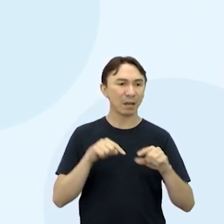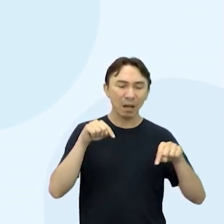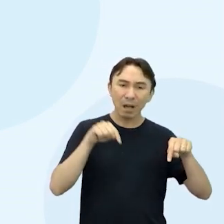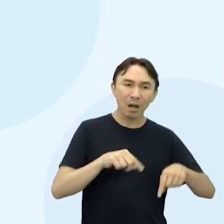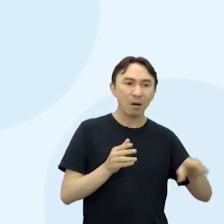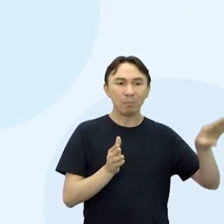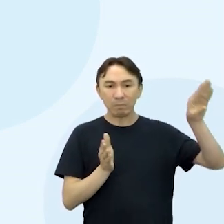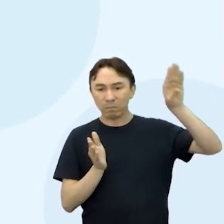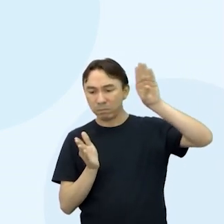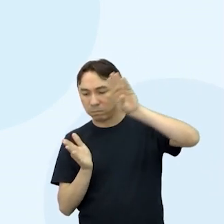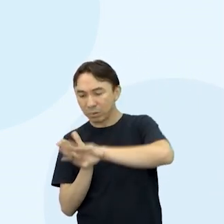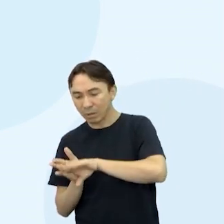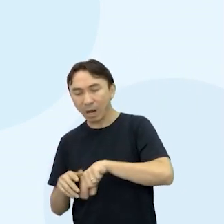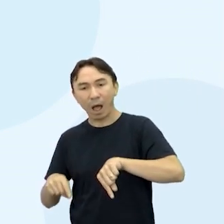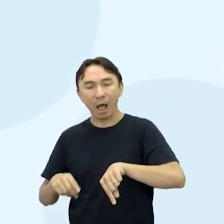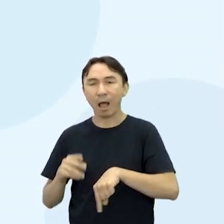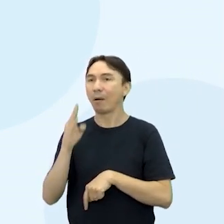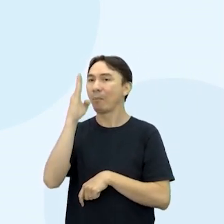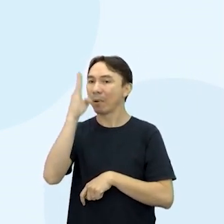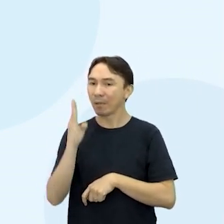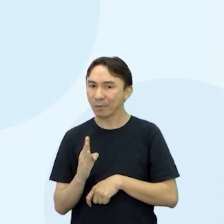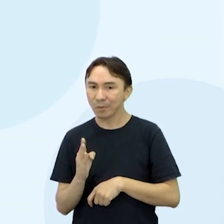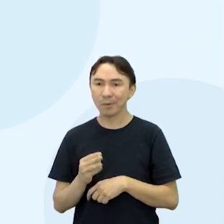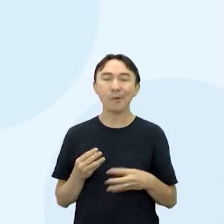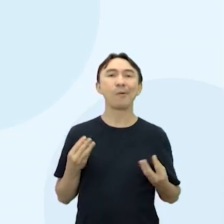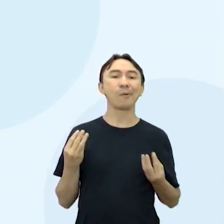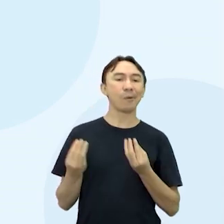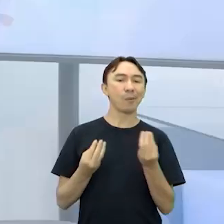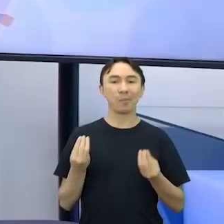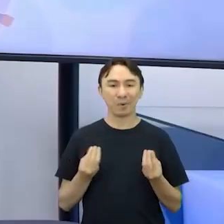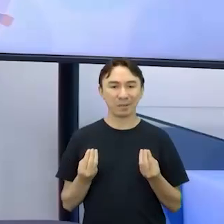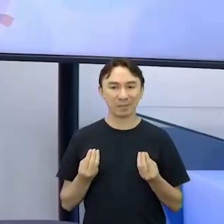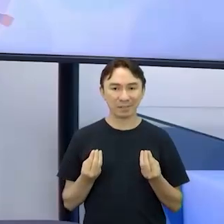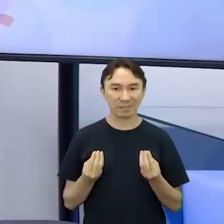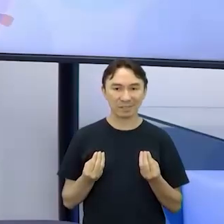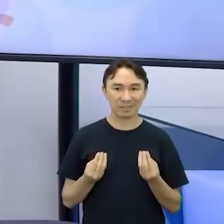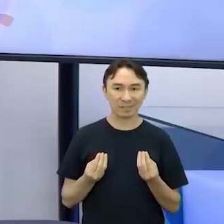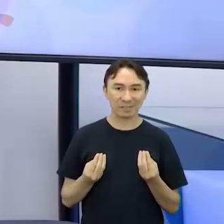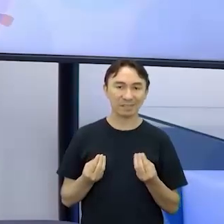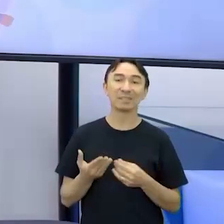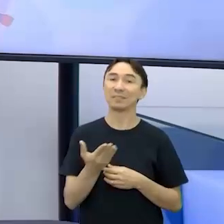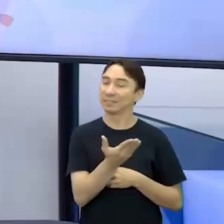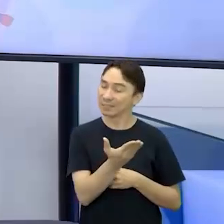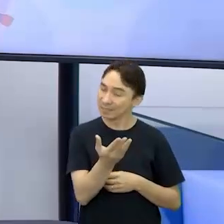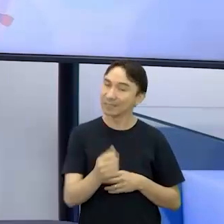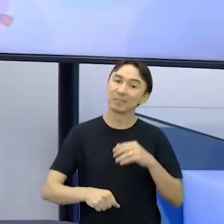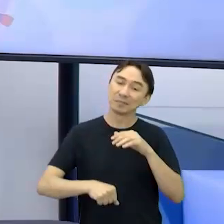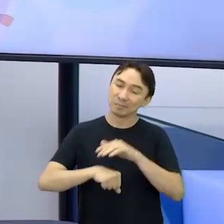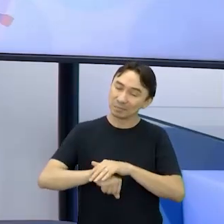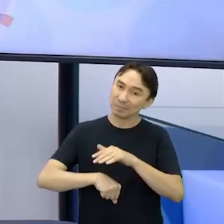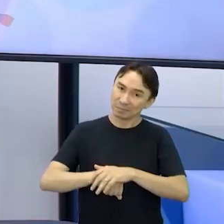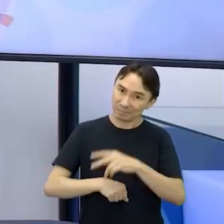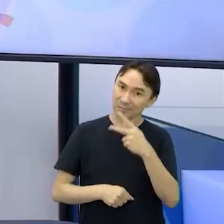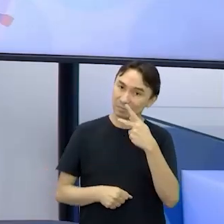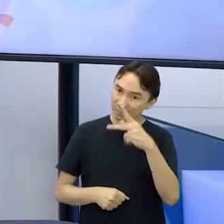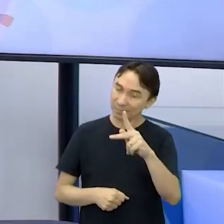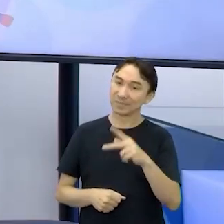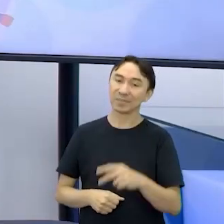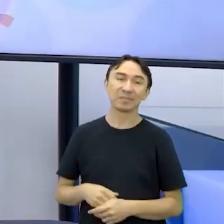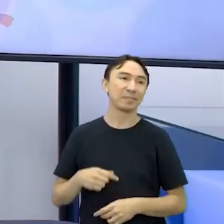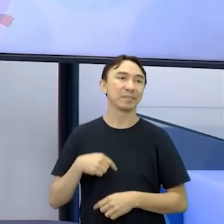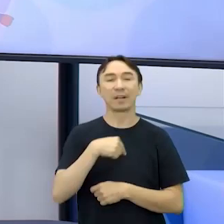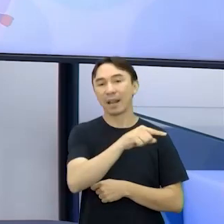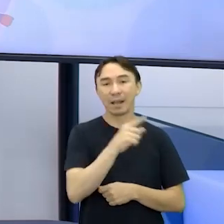canais nacionais. É isso aí. Quero que você faça o quê, queridíssimo? Você vai até o The New York